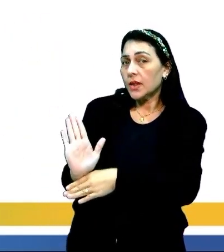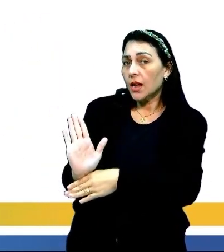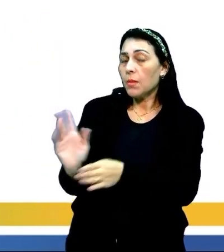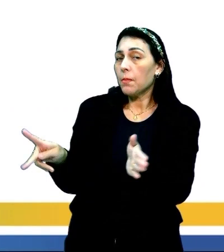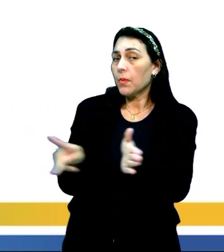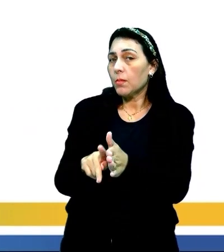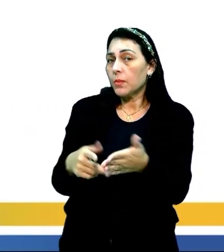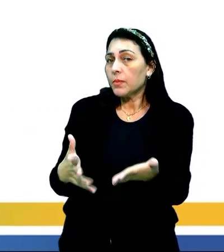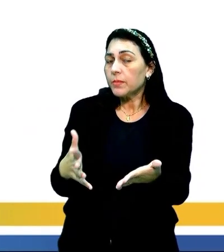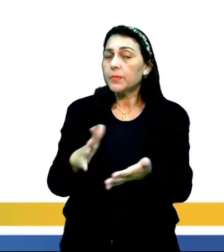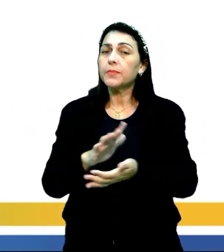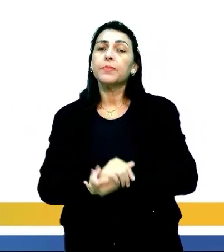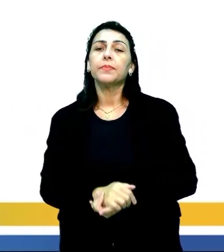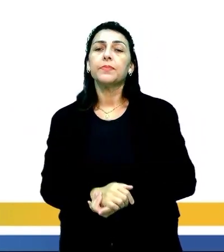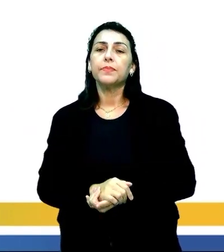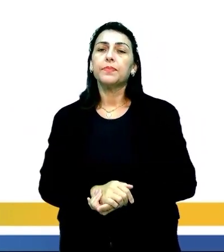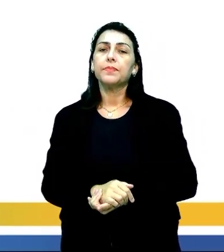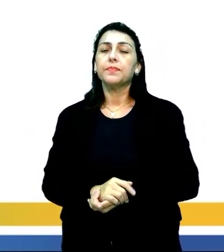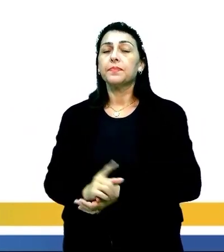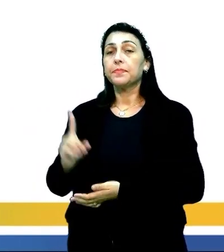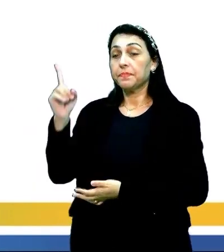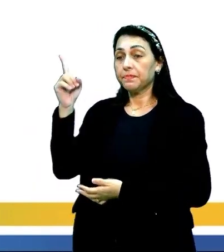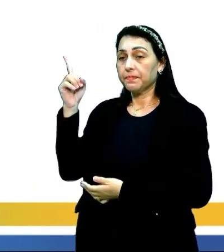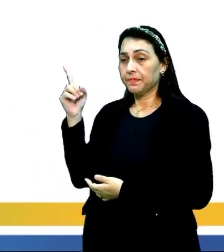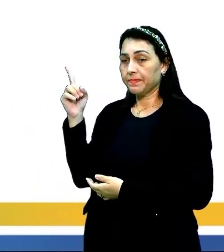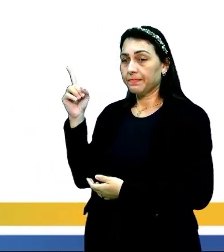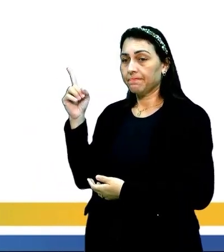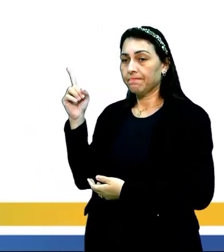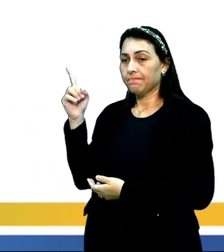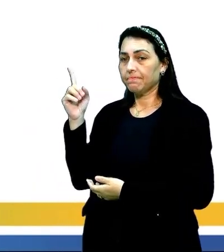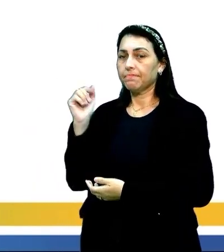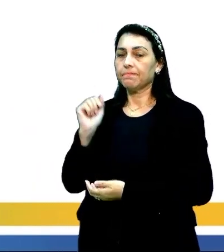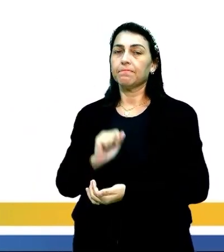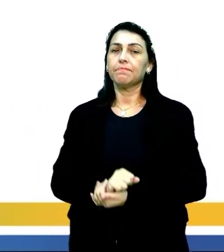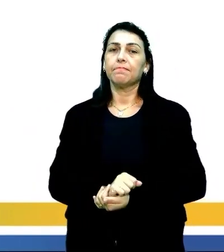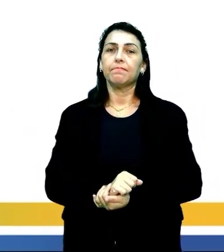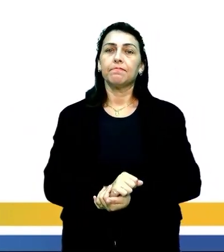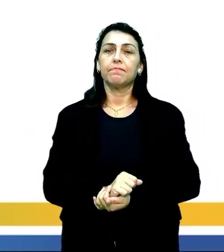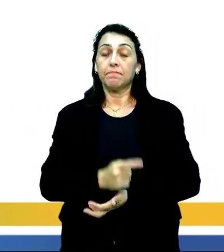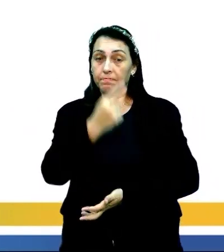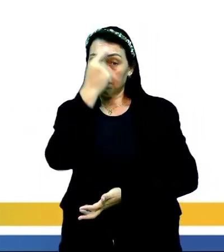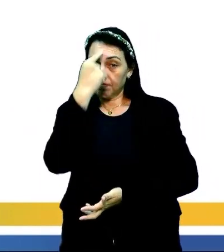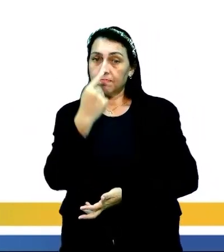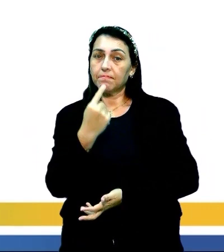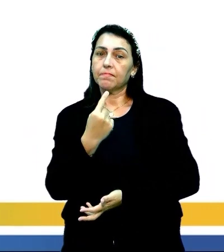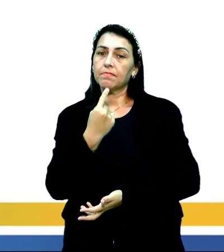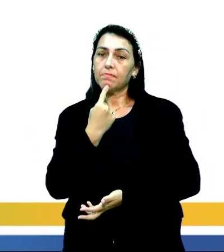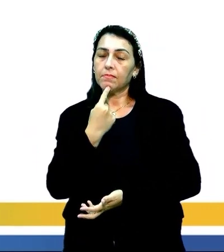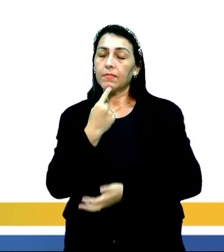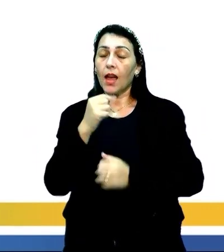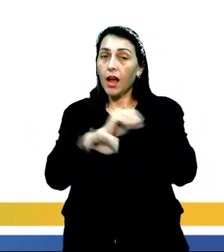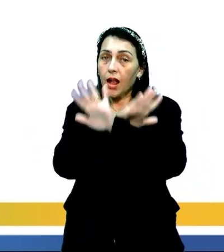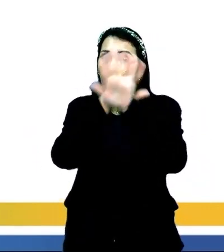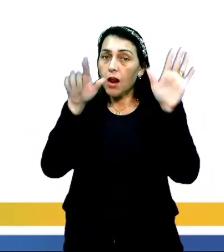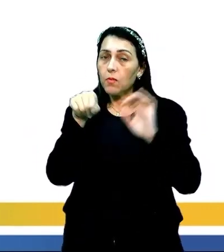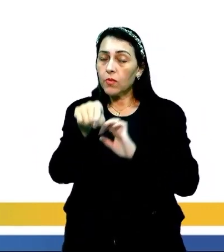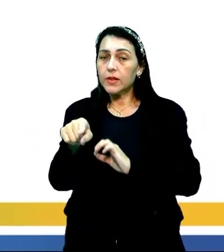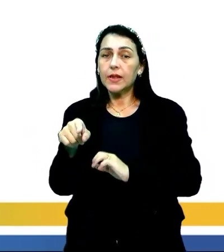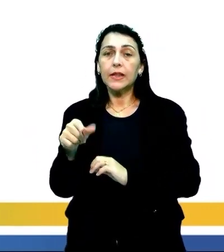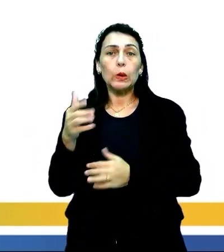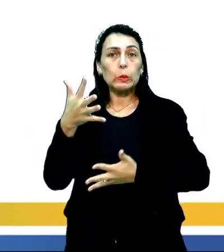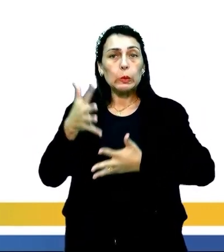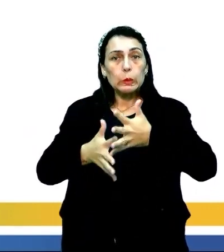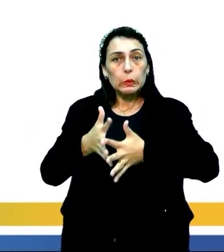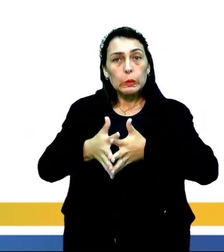cinema propriamente dita. E aí eu trouxe aqui uma imagem, né, para ficar mais claro aí, para que vocês